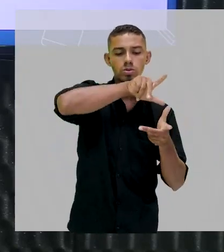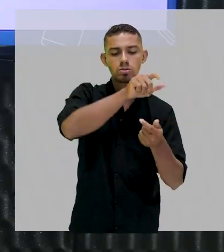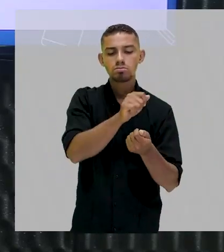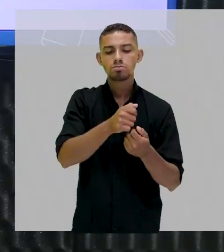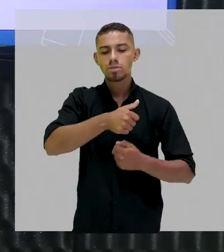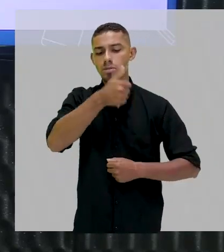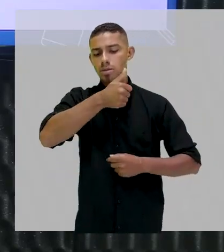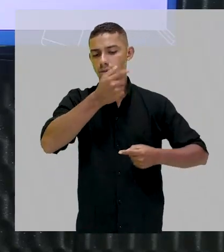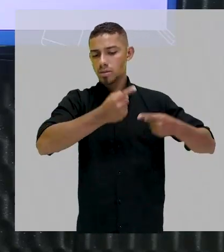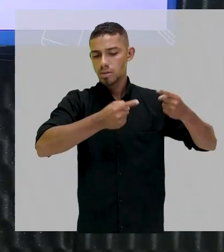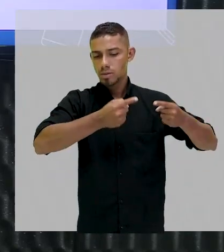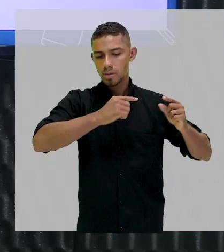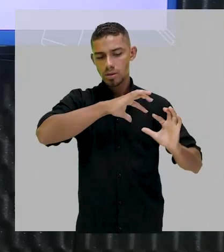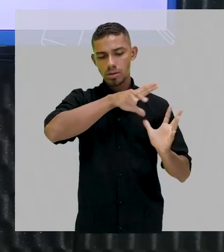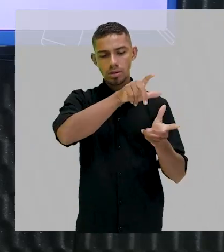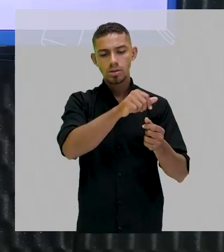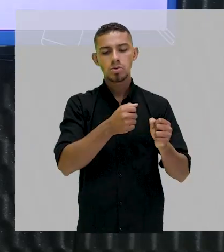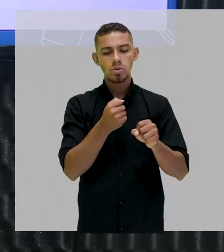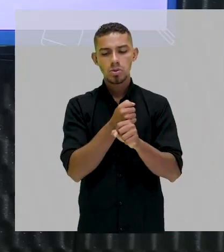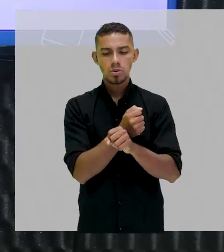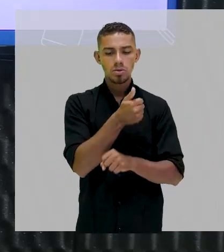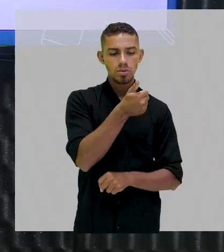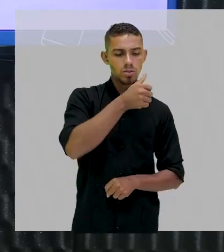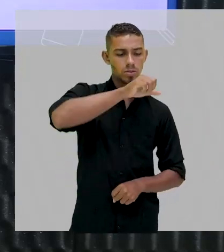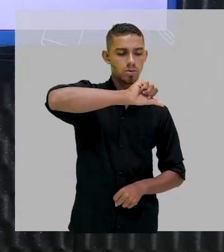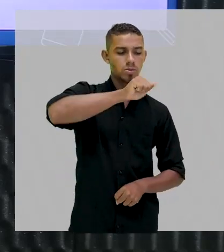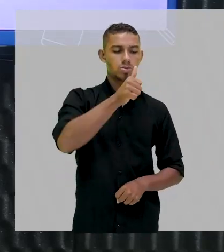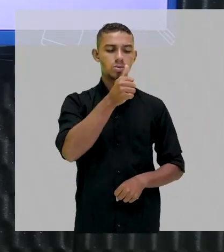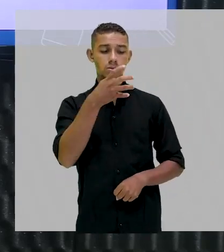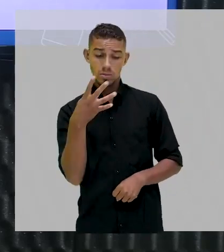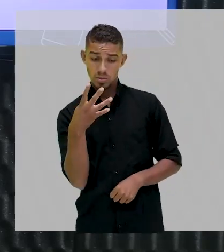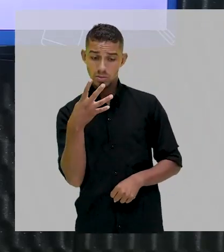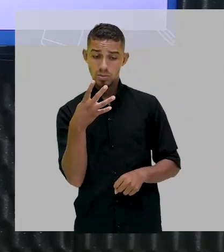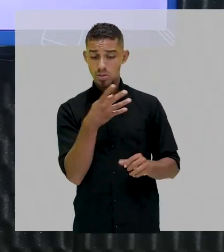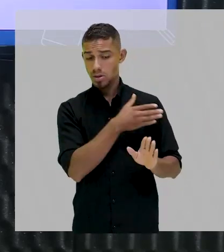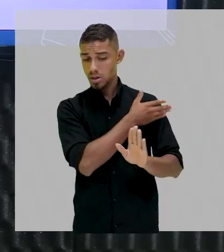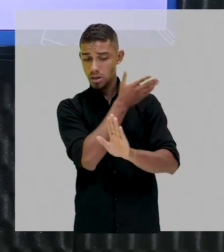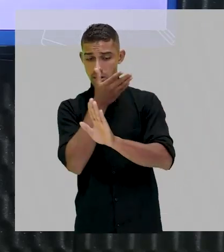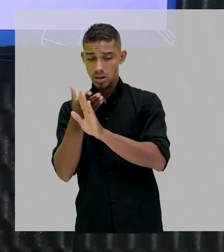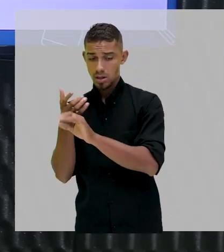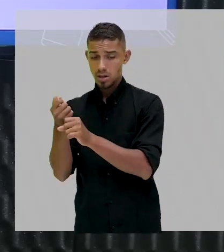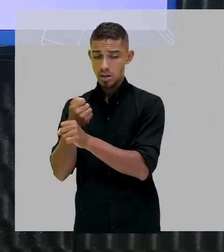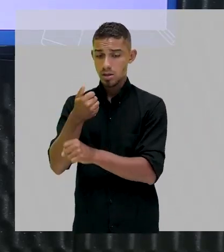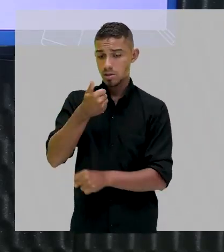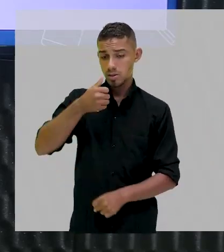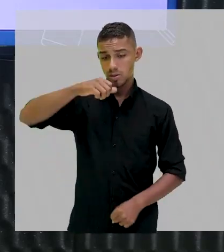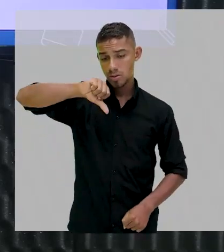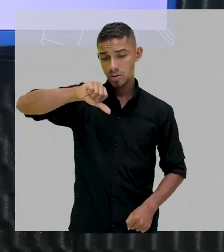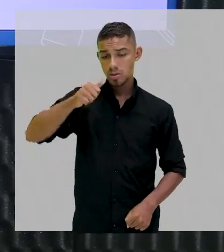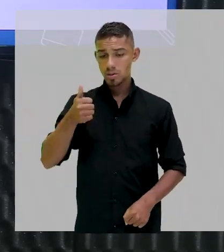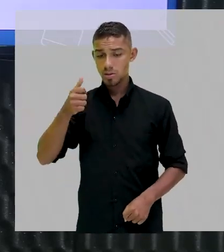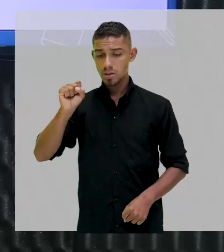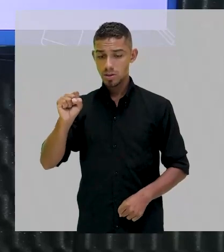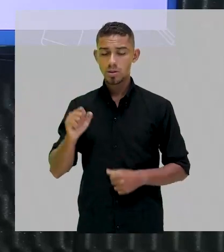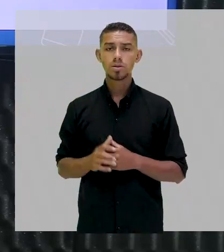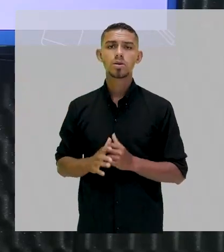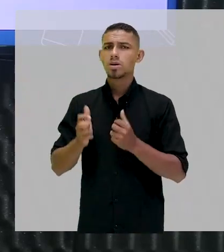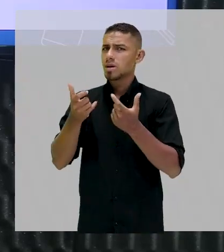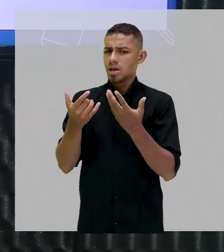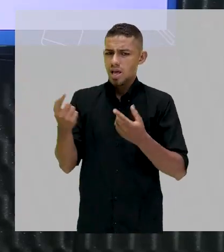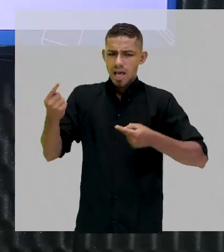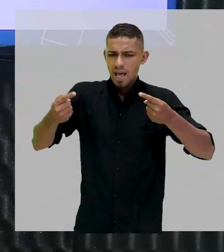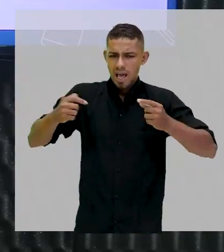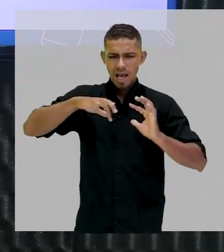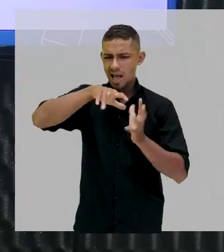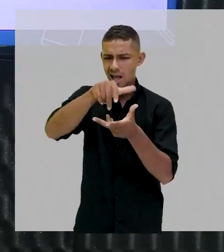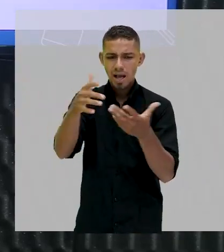Guerra Mundial aconteceu de 1914 a 1918, né? Professor, você está falando de guerra mundial